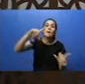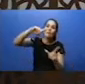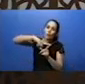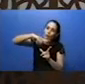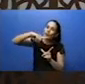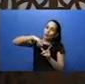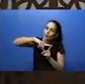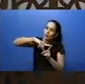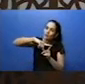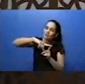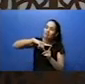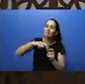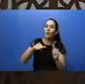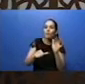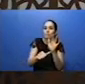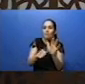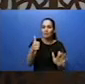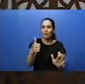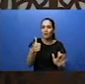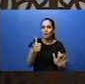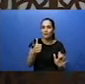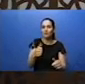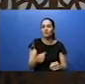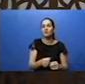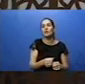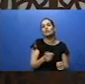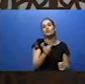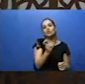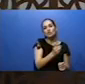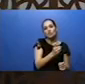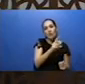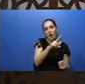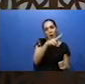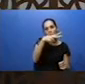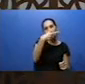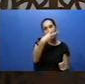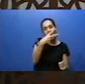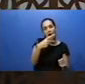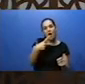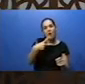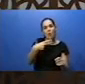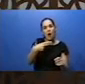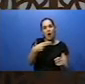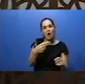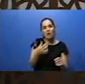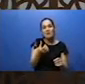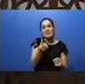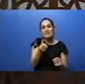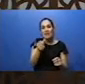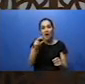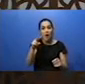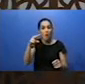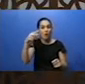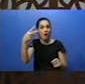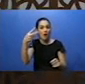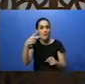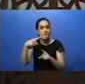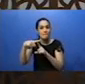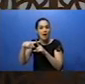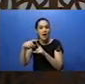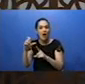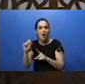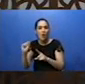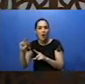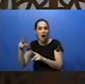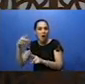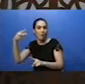Então, aqui o x é em primeiro. Então, vai ficar x ao quadrado é igual a 6 ao quadrado mais 8 ao quadrado.